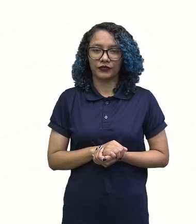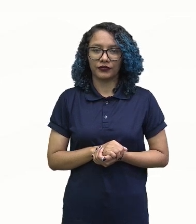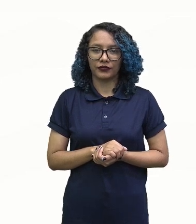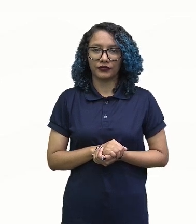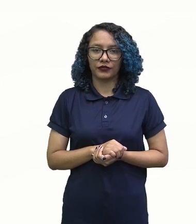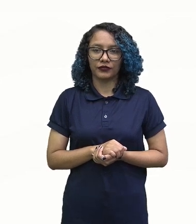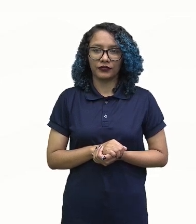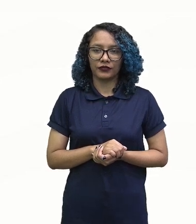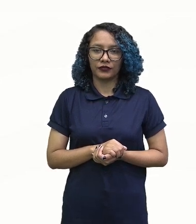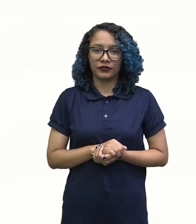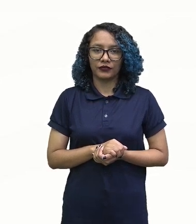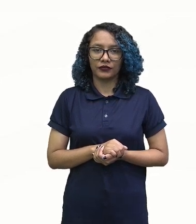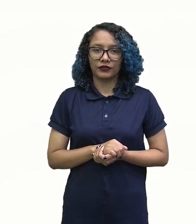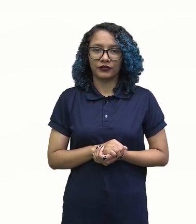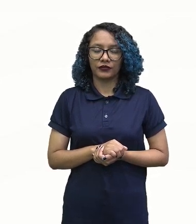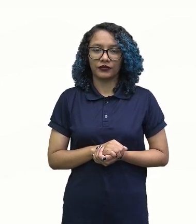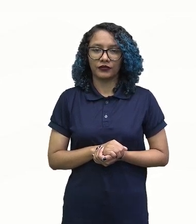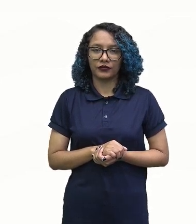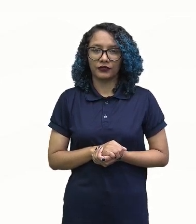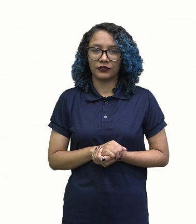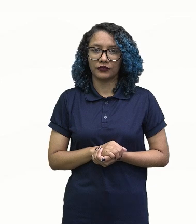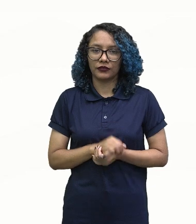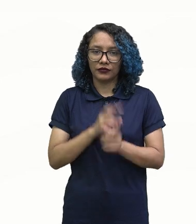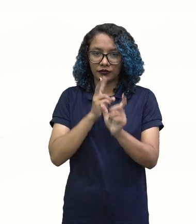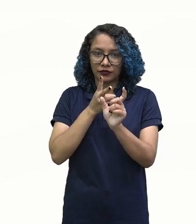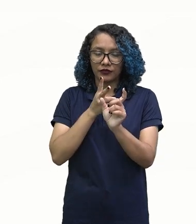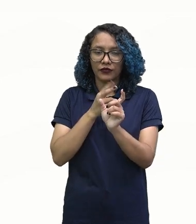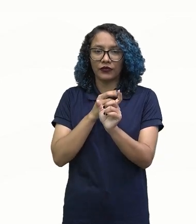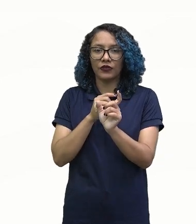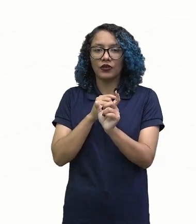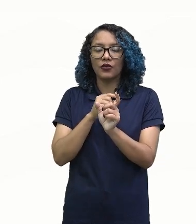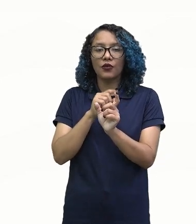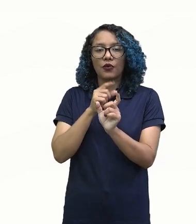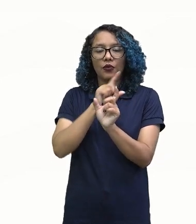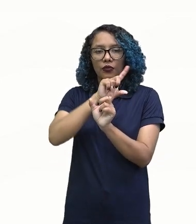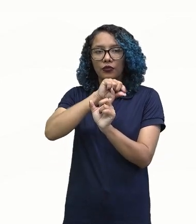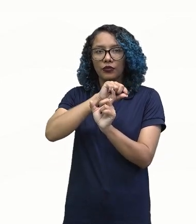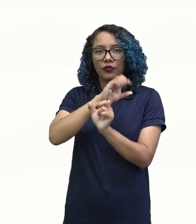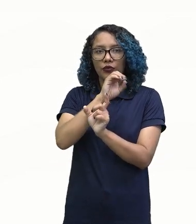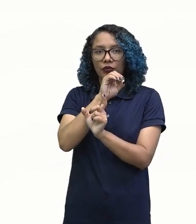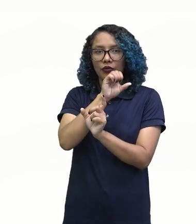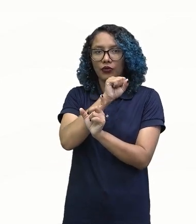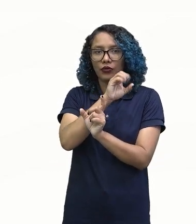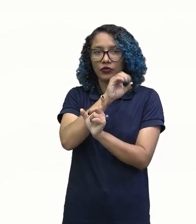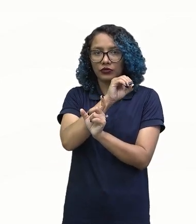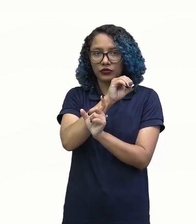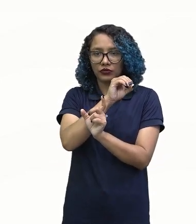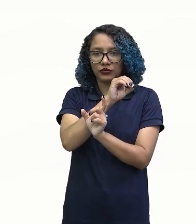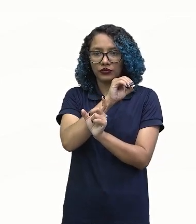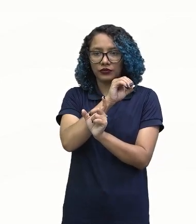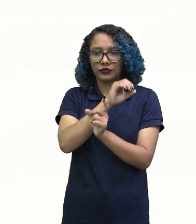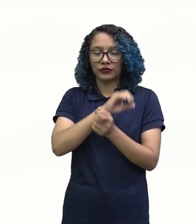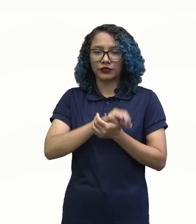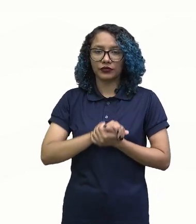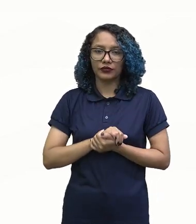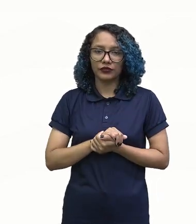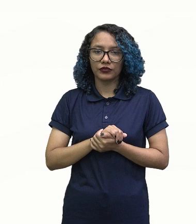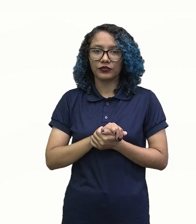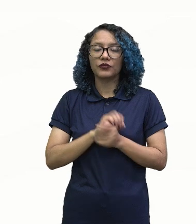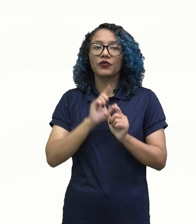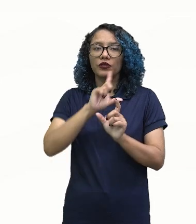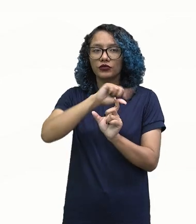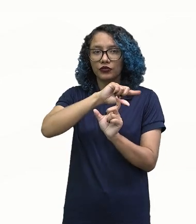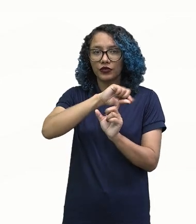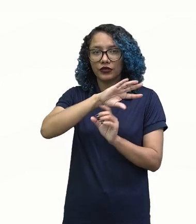Radical. E o oso é o sufixo que está sendo acrescentado